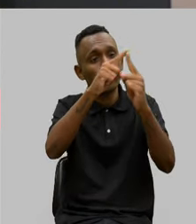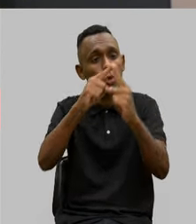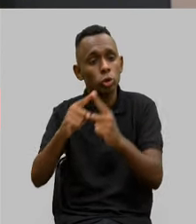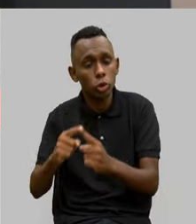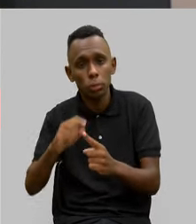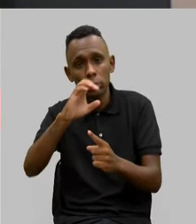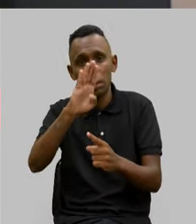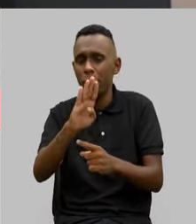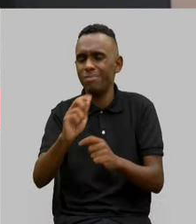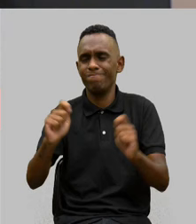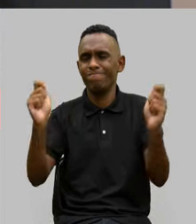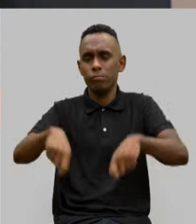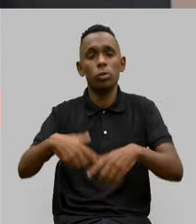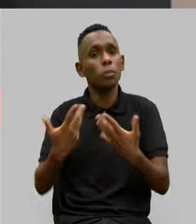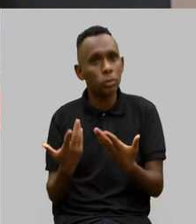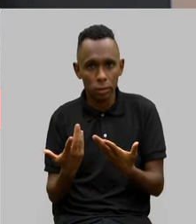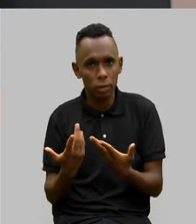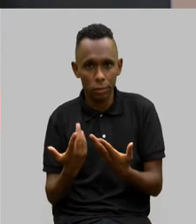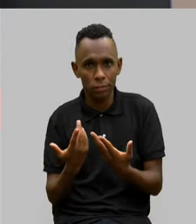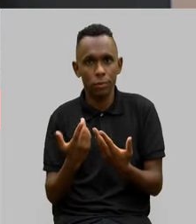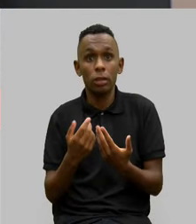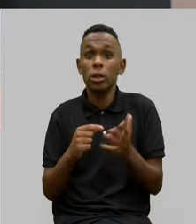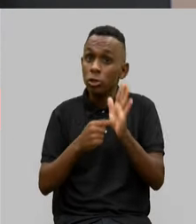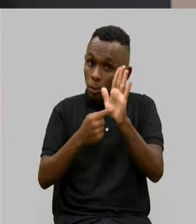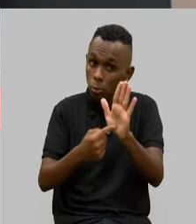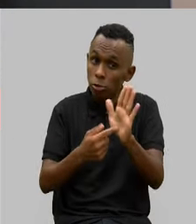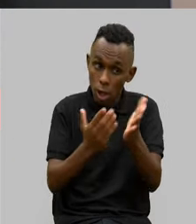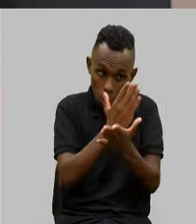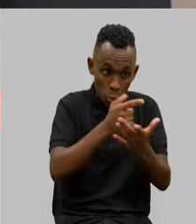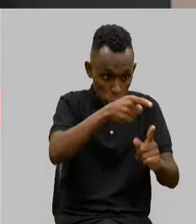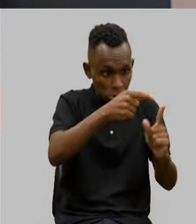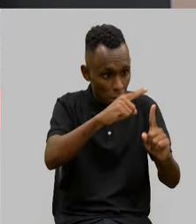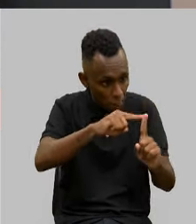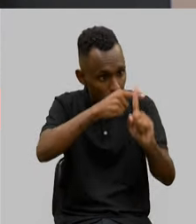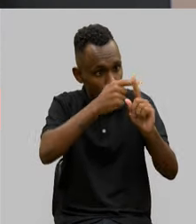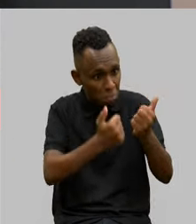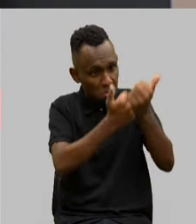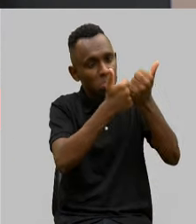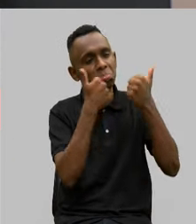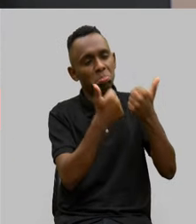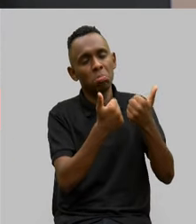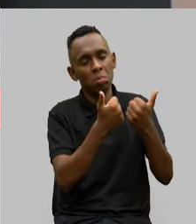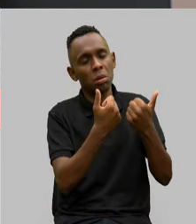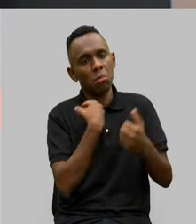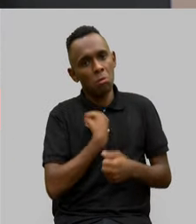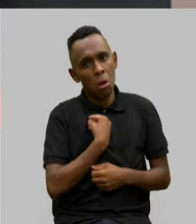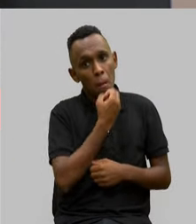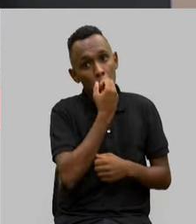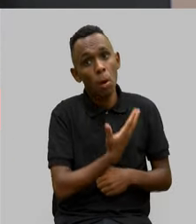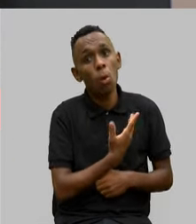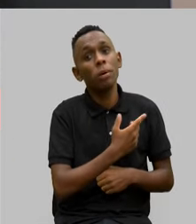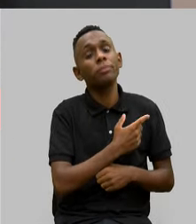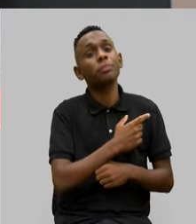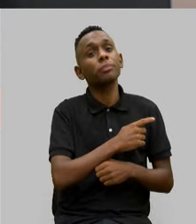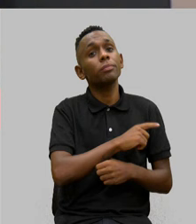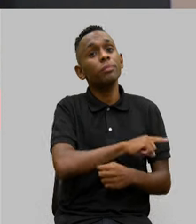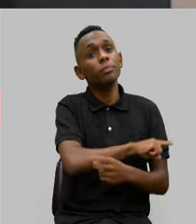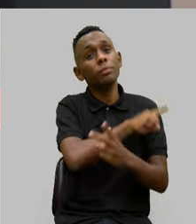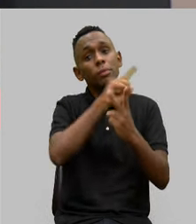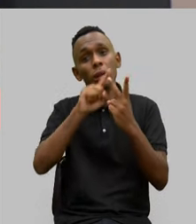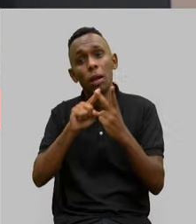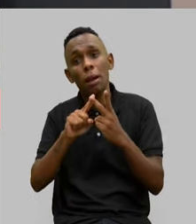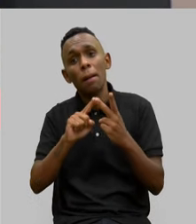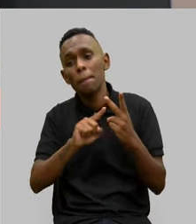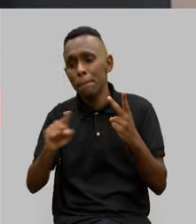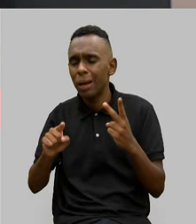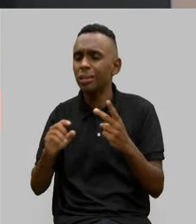funcionar Existem muitos que eles vão funcionar e já Se mostraram muito eficazes extremamente eficazes né mas a a um canabinoide